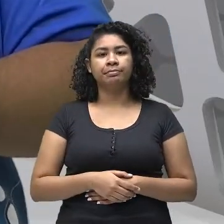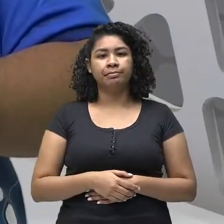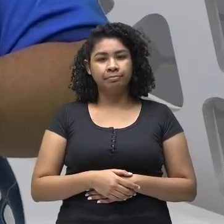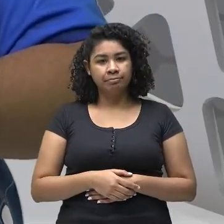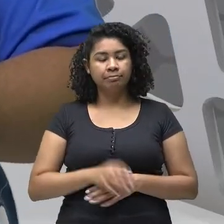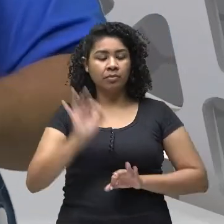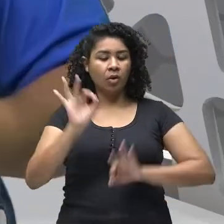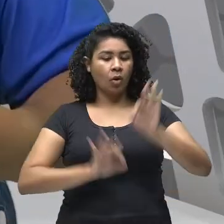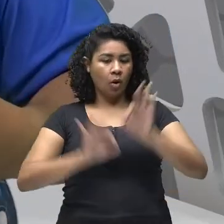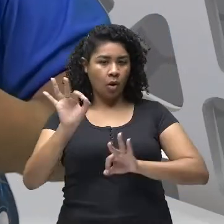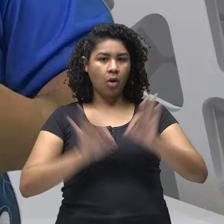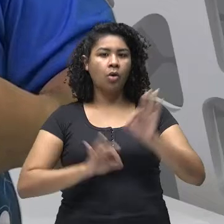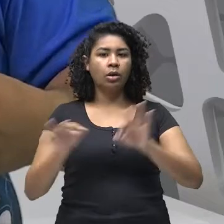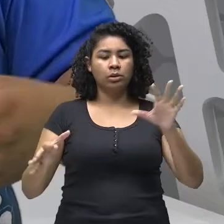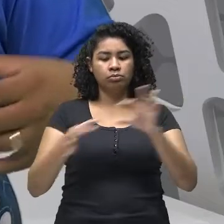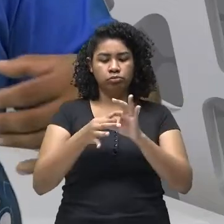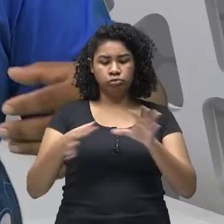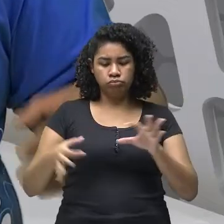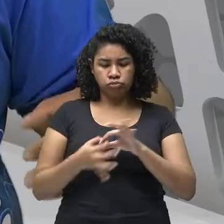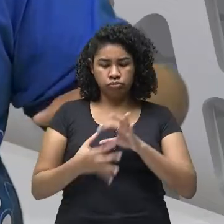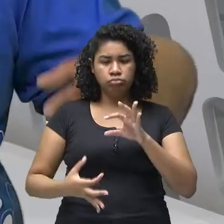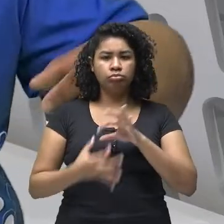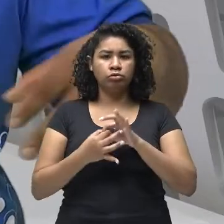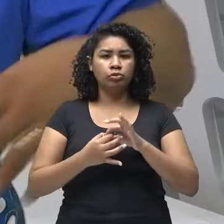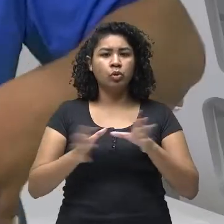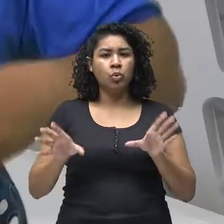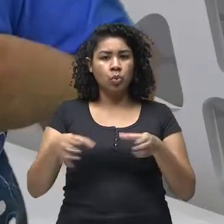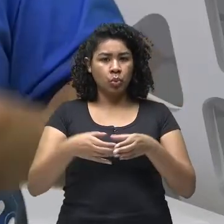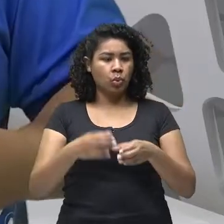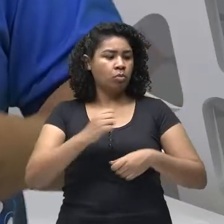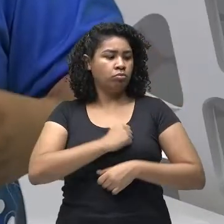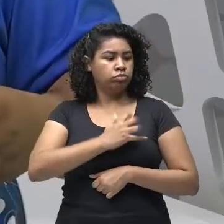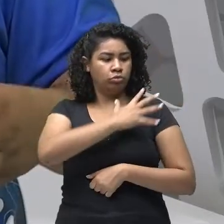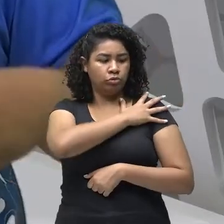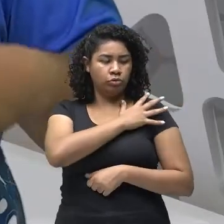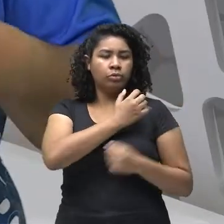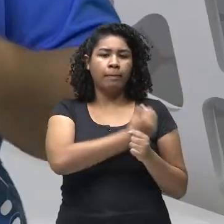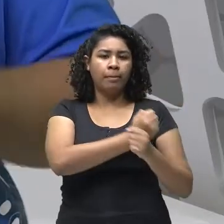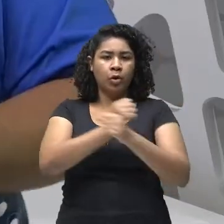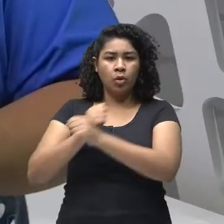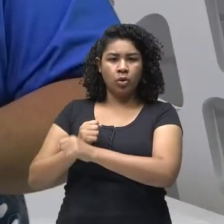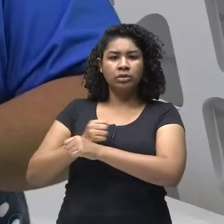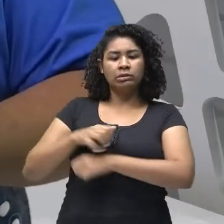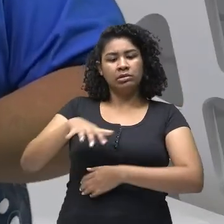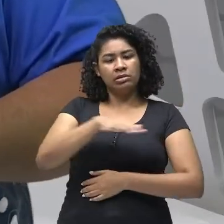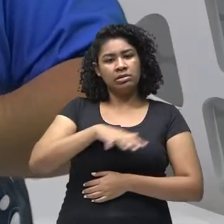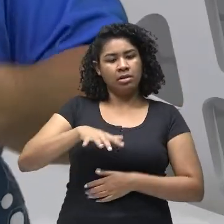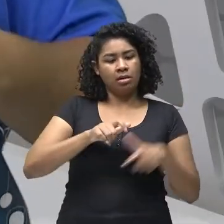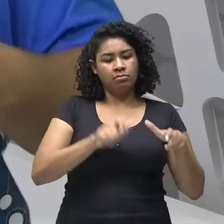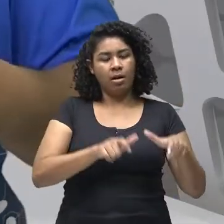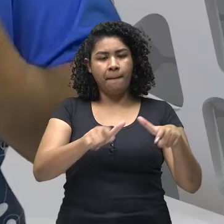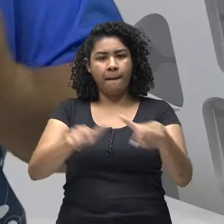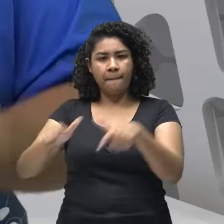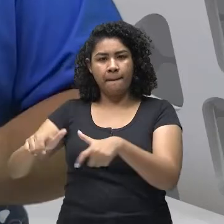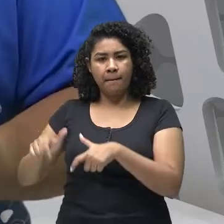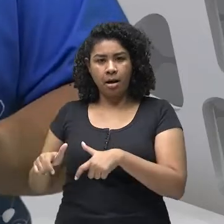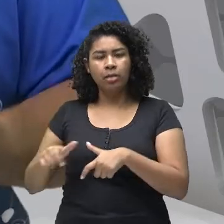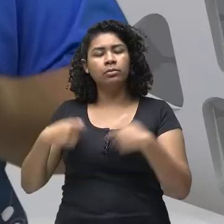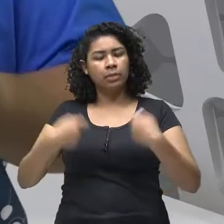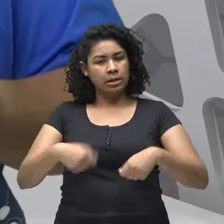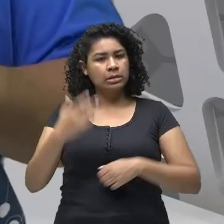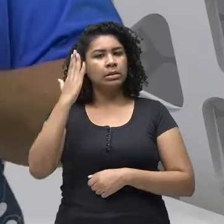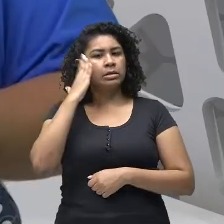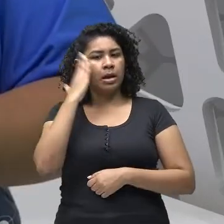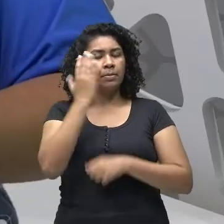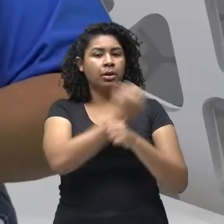corpo nacional ali militar que seja capaz de defender os seus territórios. Então não basta saber governar, também tem que saber defender